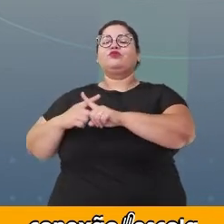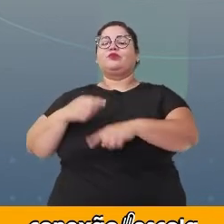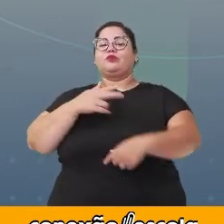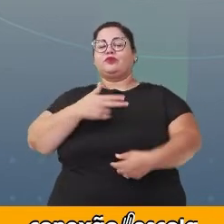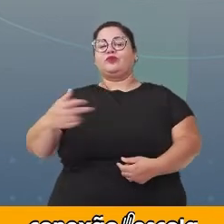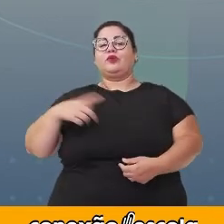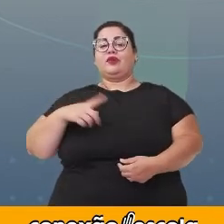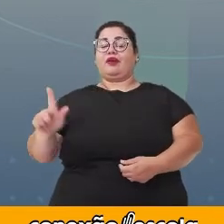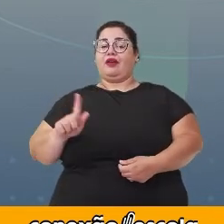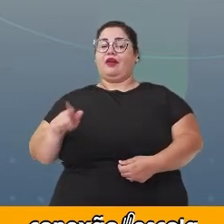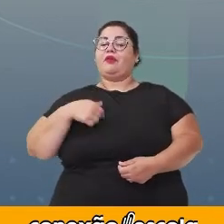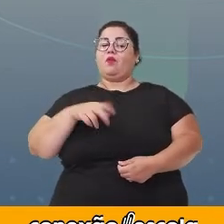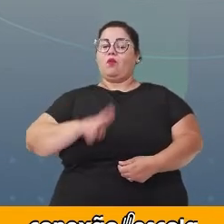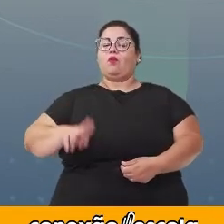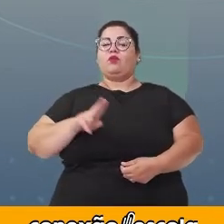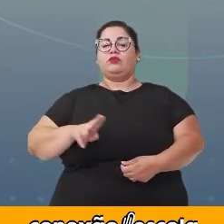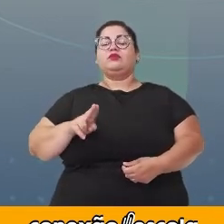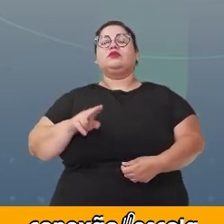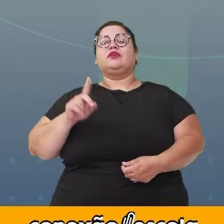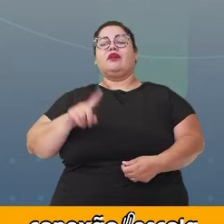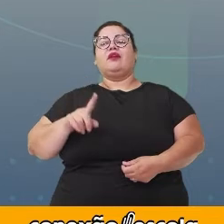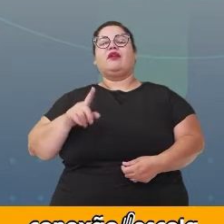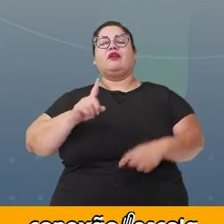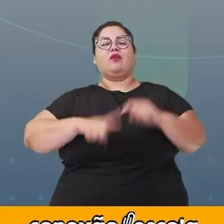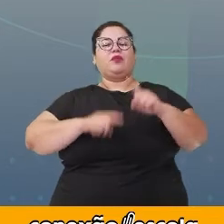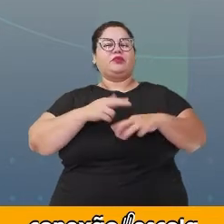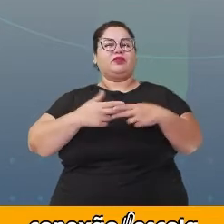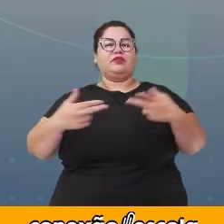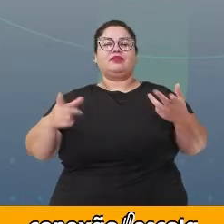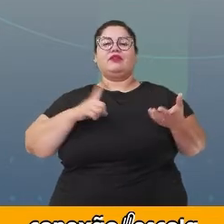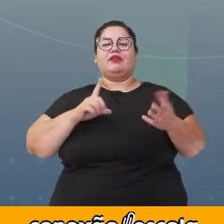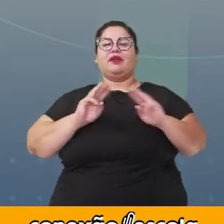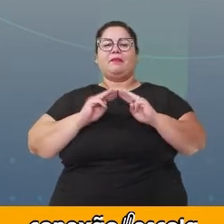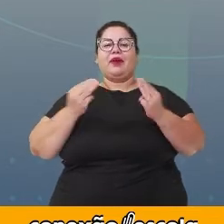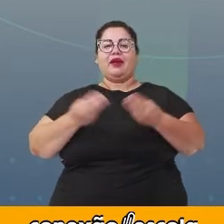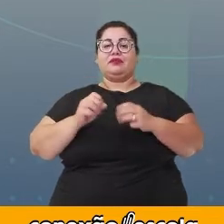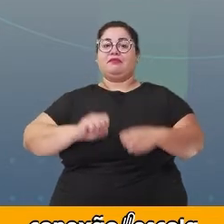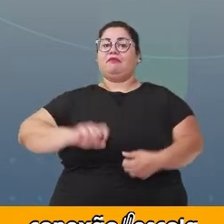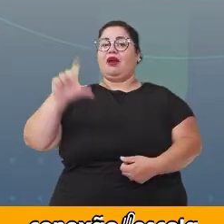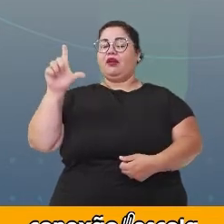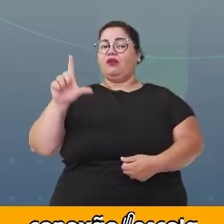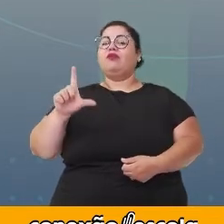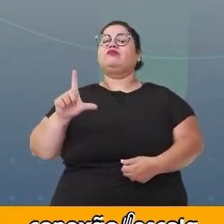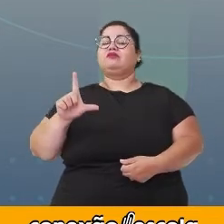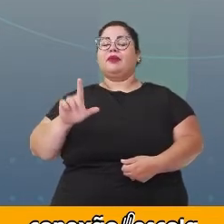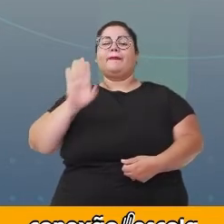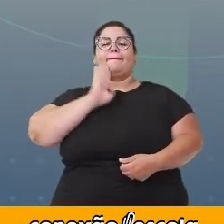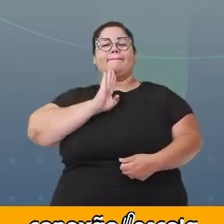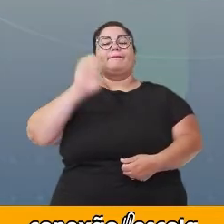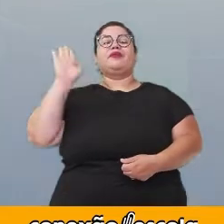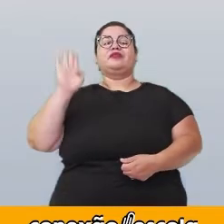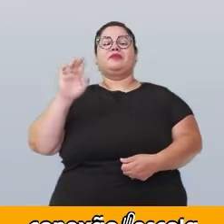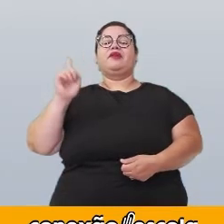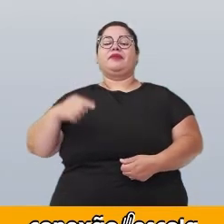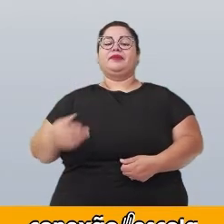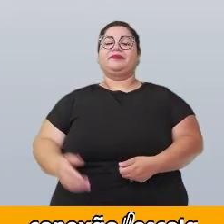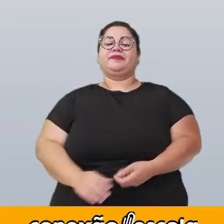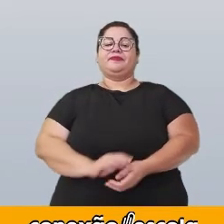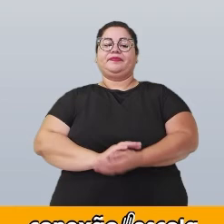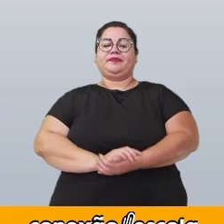Esses são medidas utilizadas para objetos que possuem a massa maior. E as principais